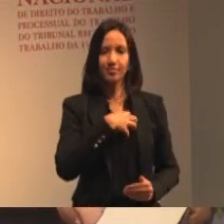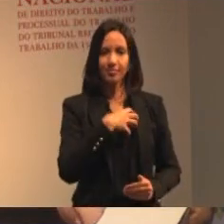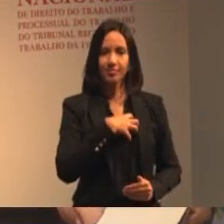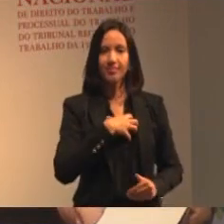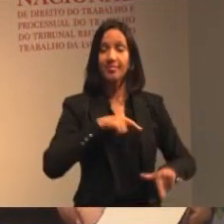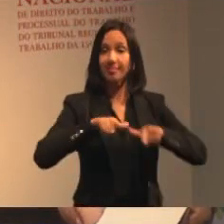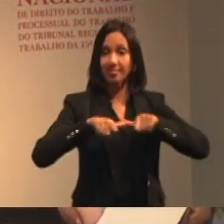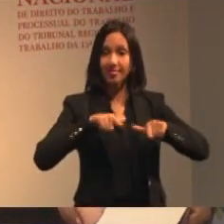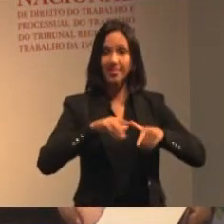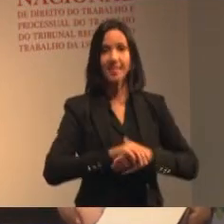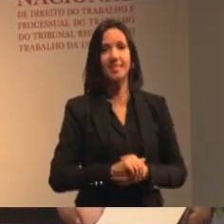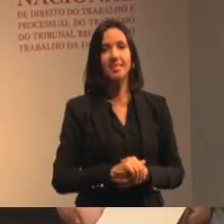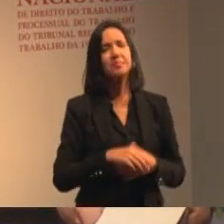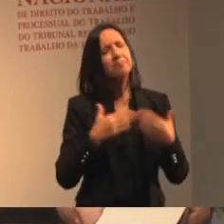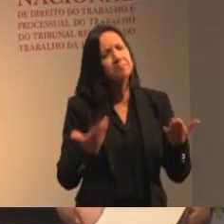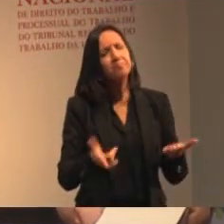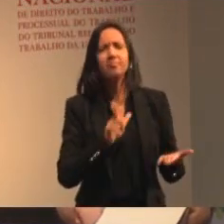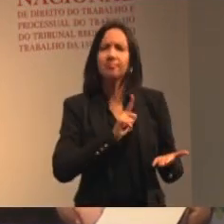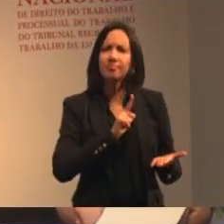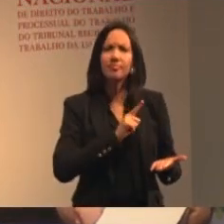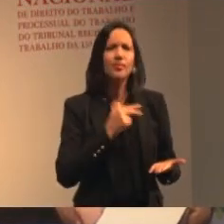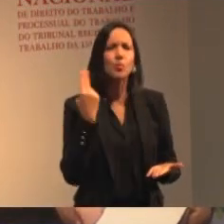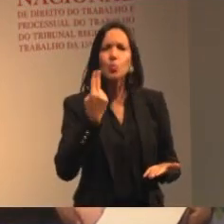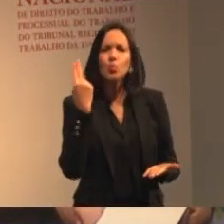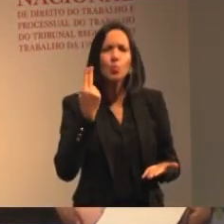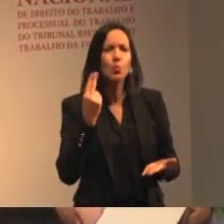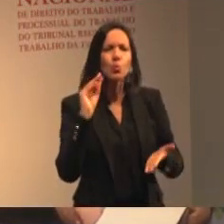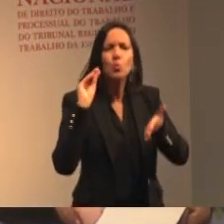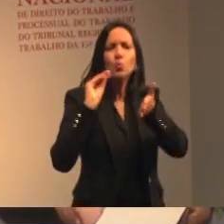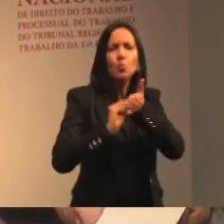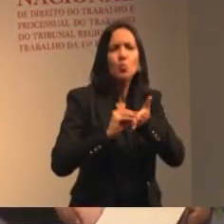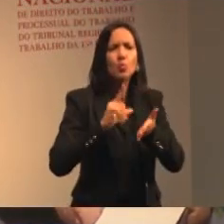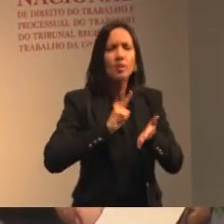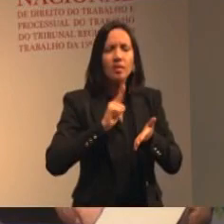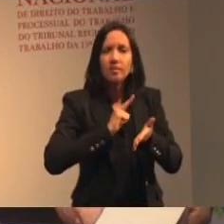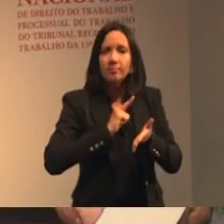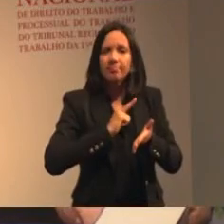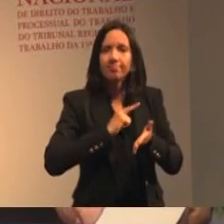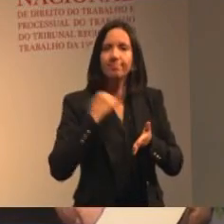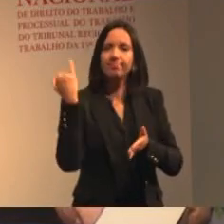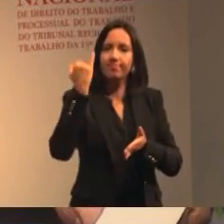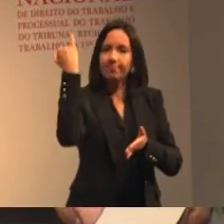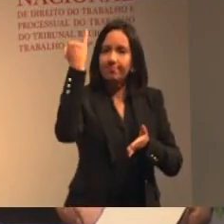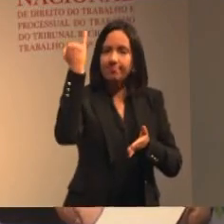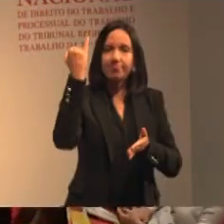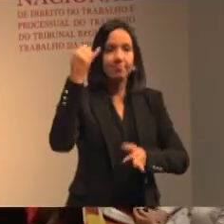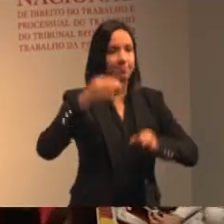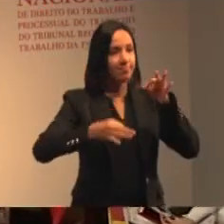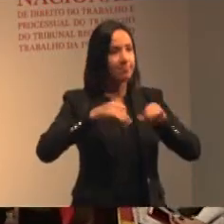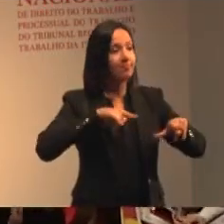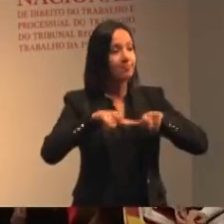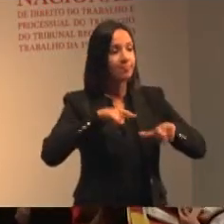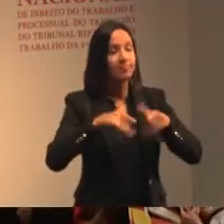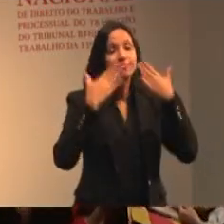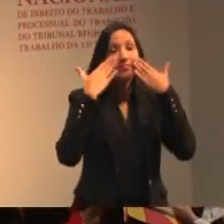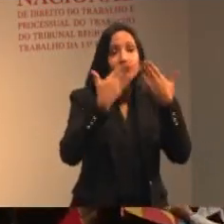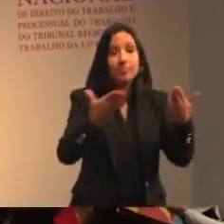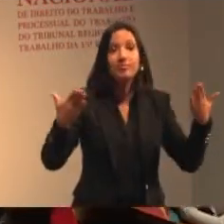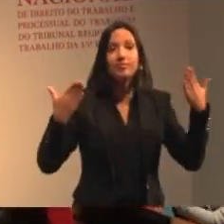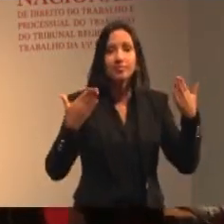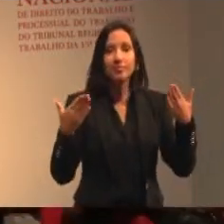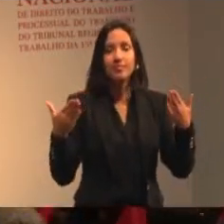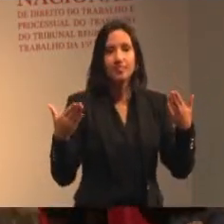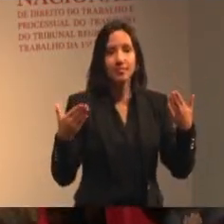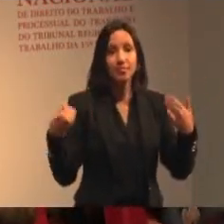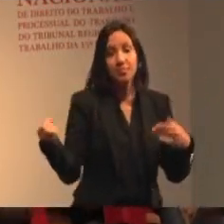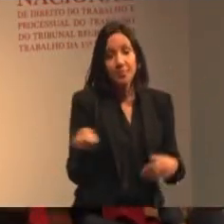atividades. E não há como colocar à margem a importância da justiça do trabalho diante da modernidade